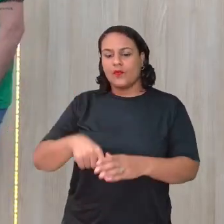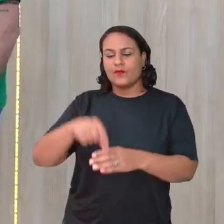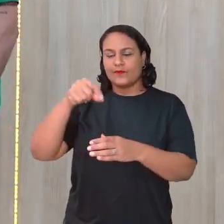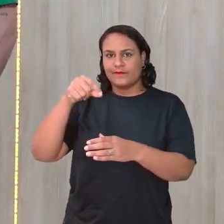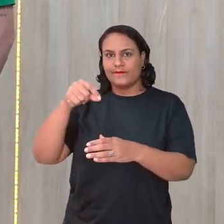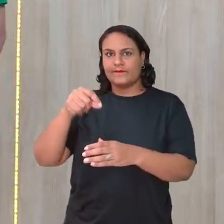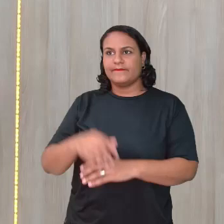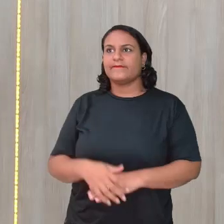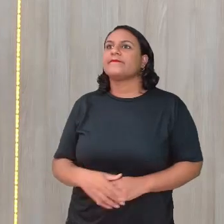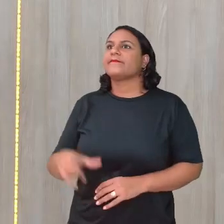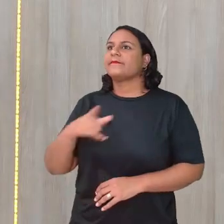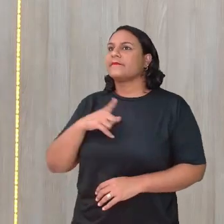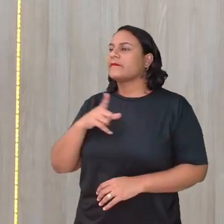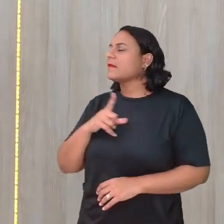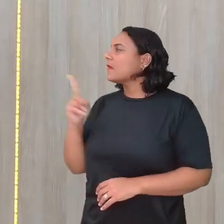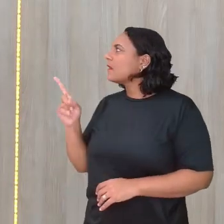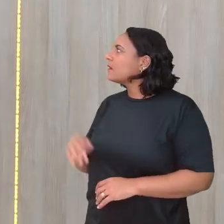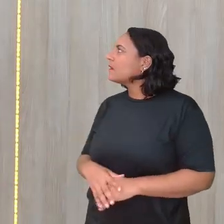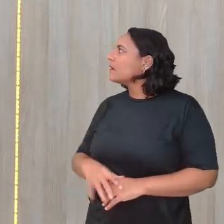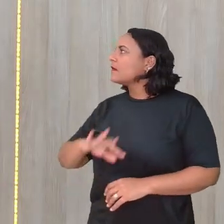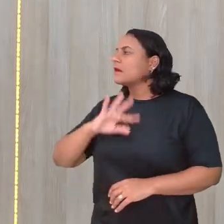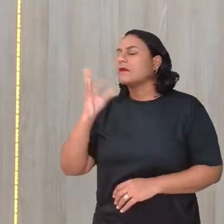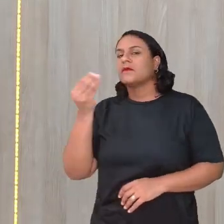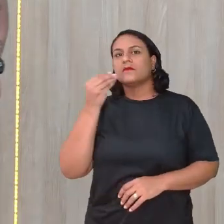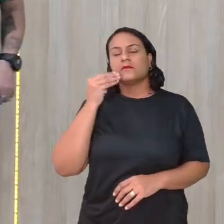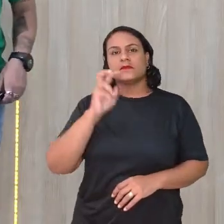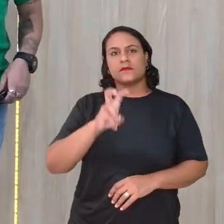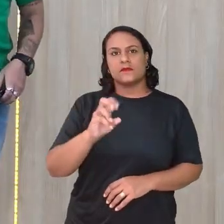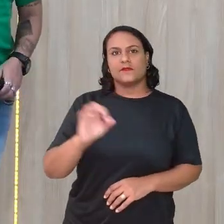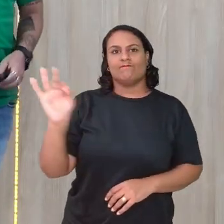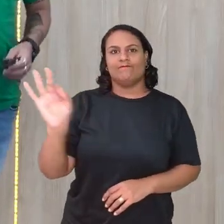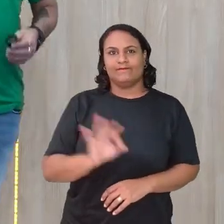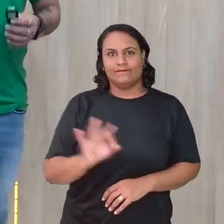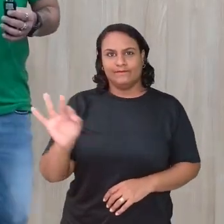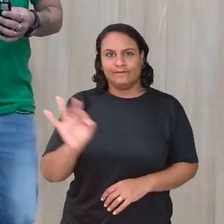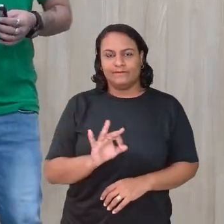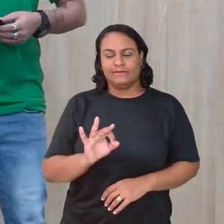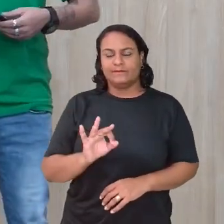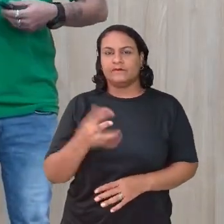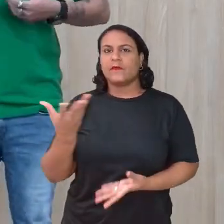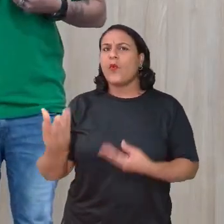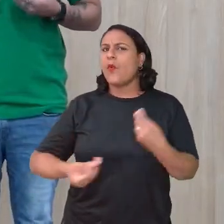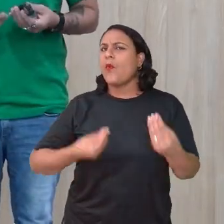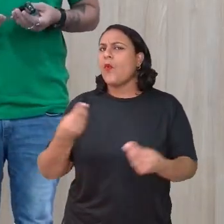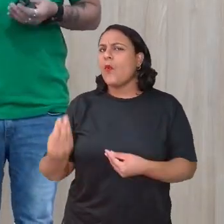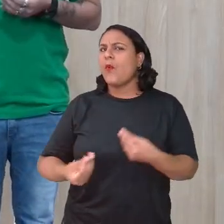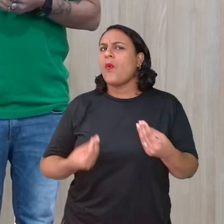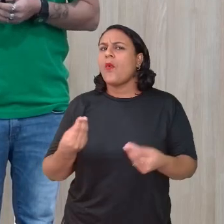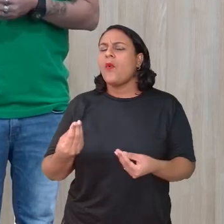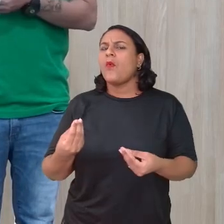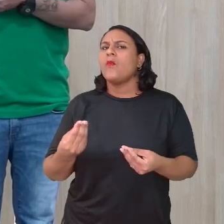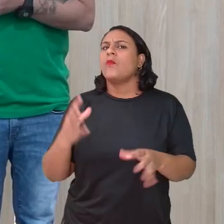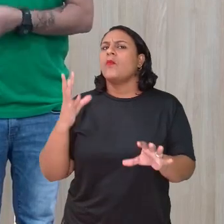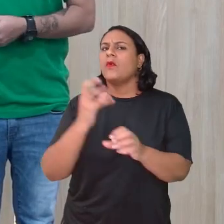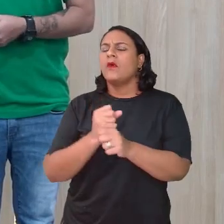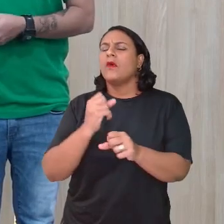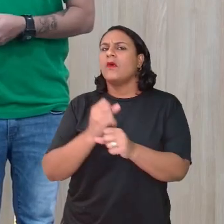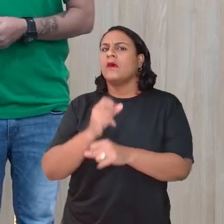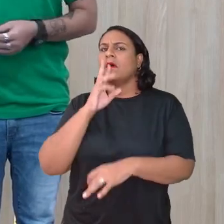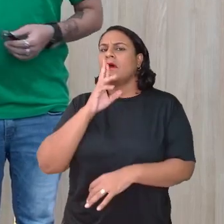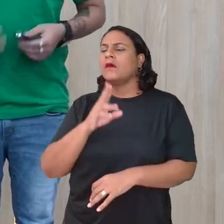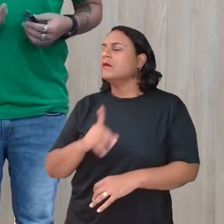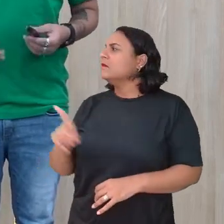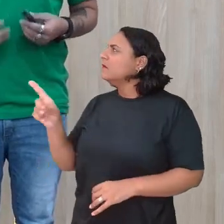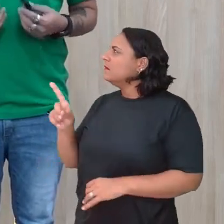sorteados? A gente tem aí, a probabilidade é de 50%. Como é que a gente chega a esse resultado,